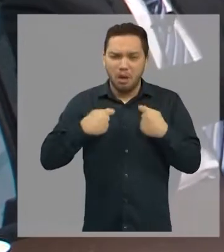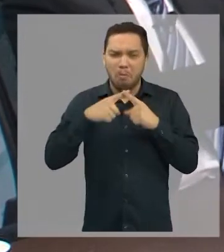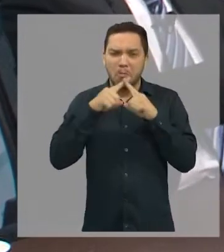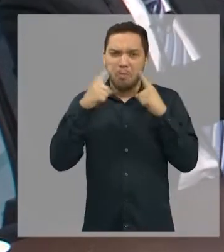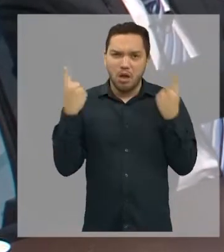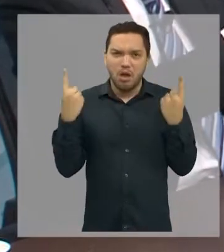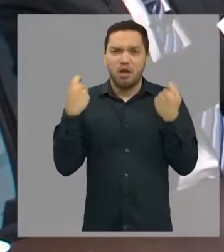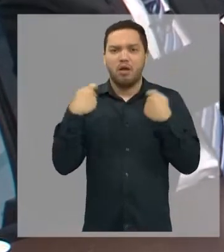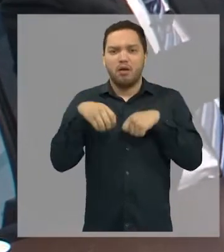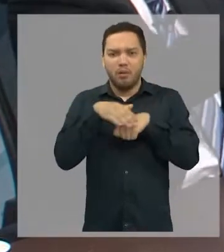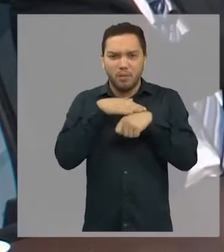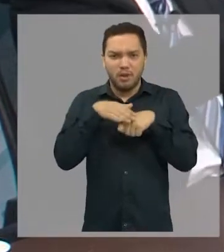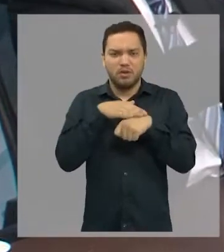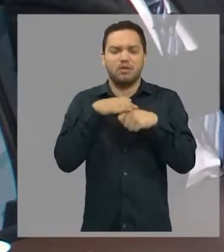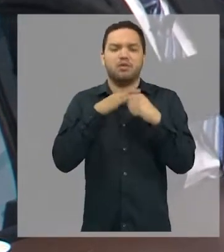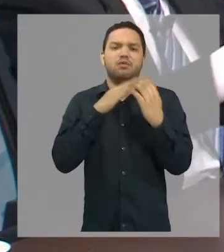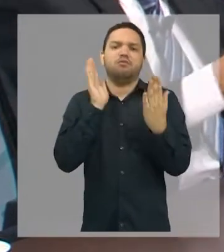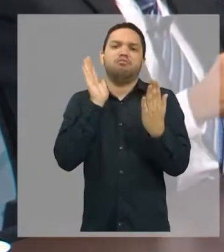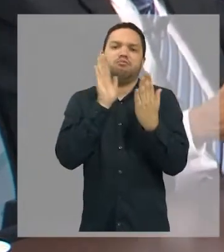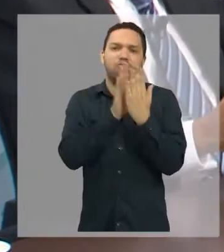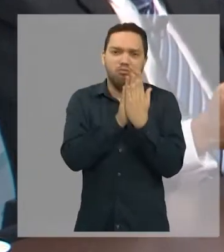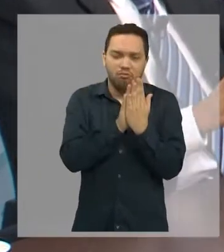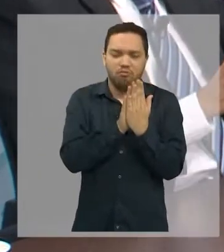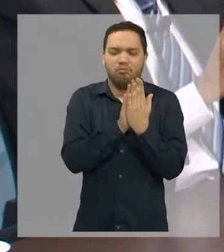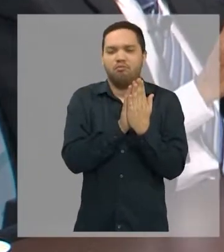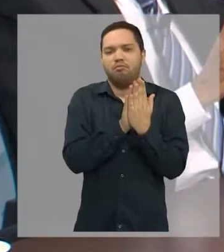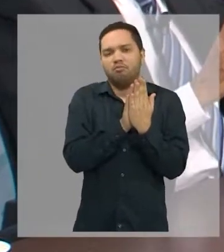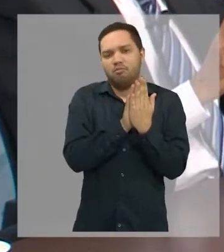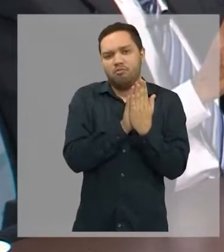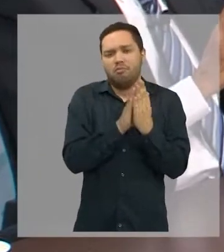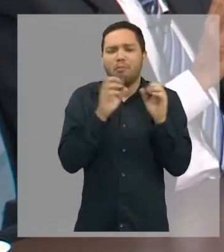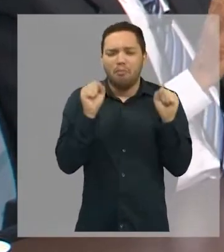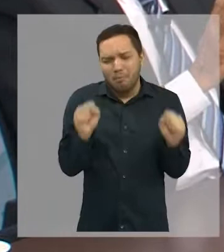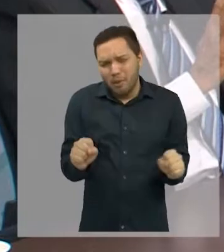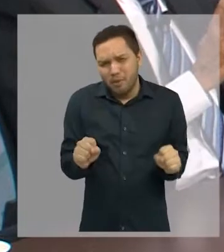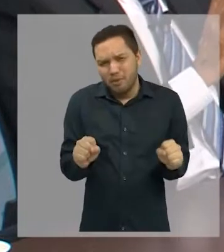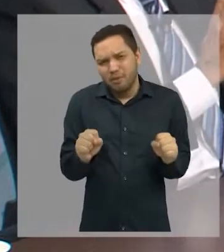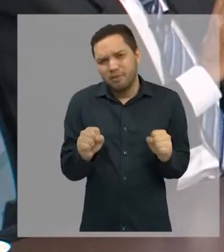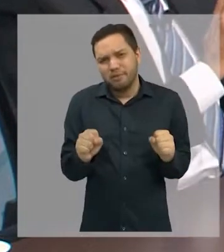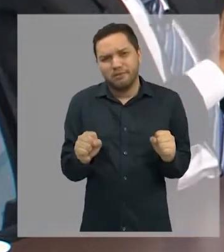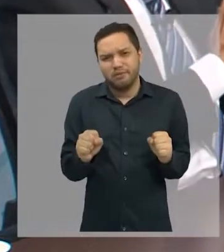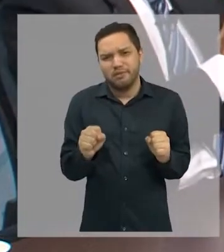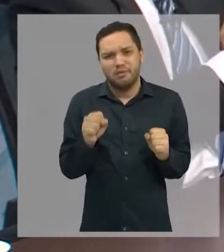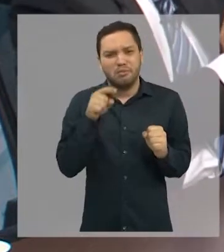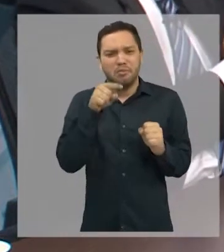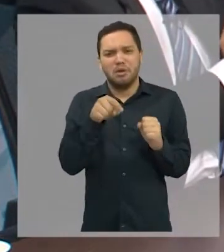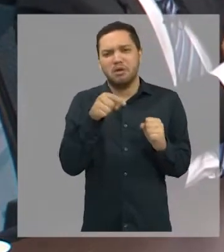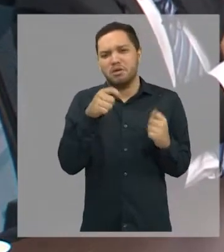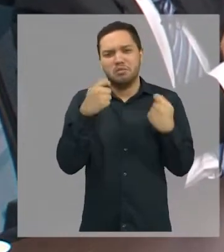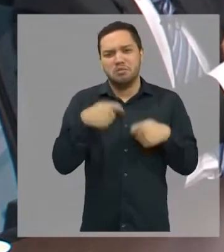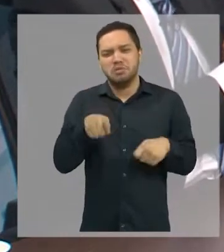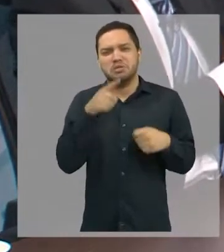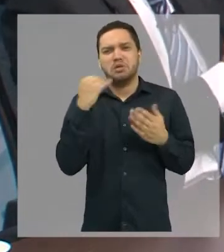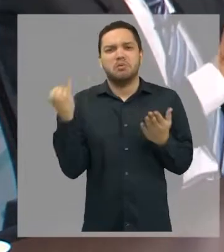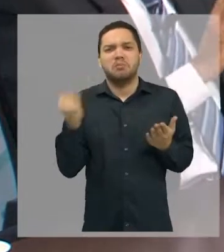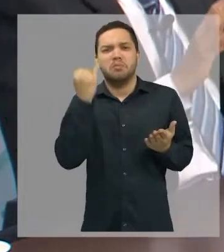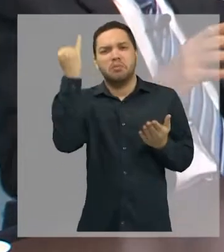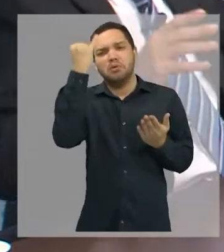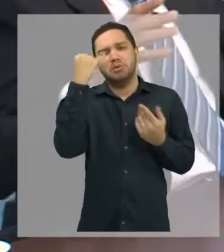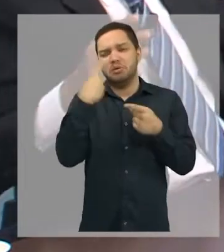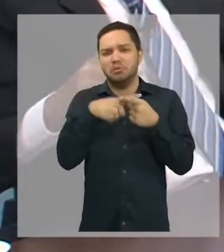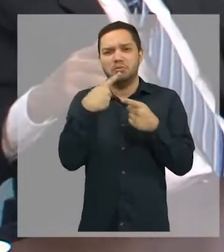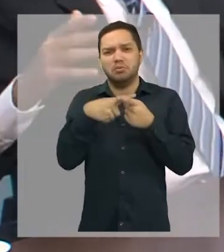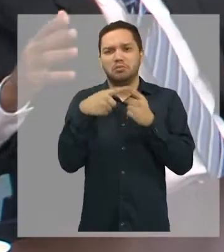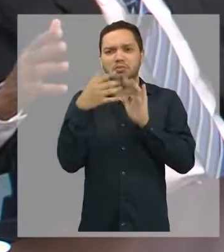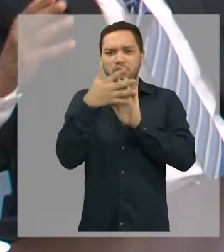preciso uma conversa pessoal. Pode ser, mas não deveria ser tão importante se